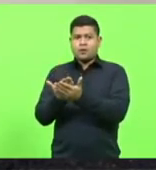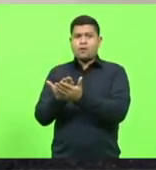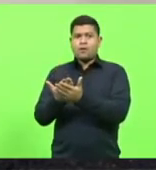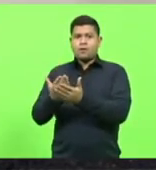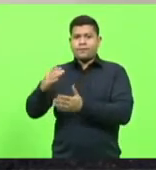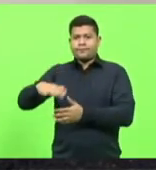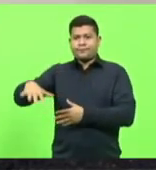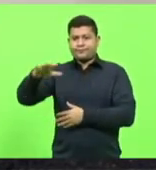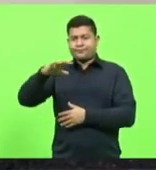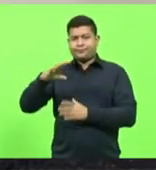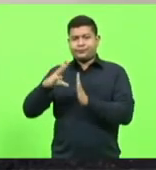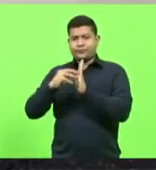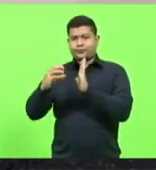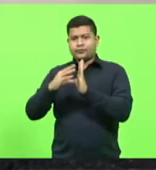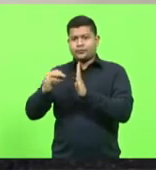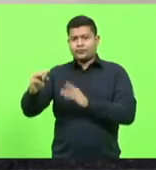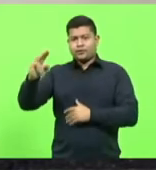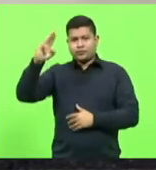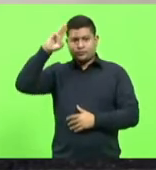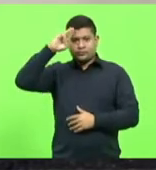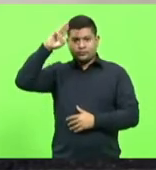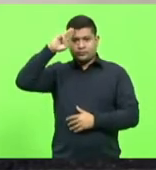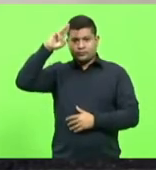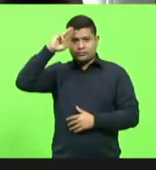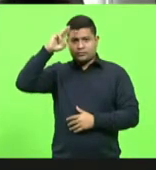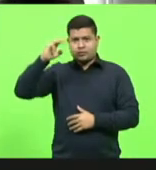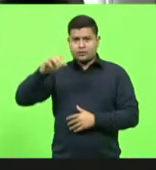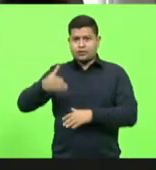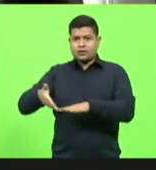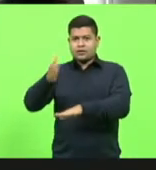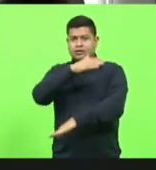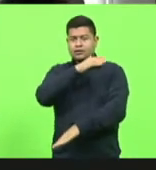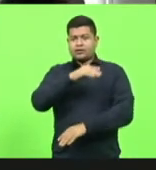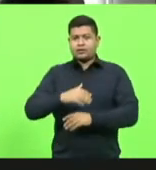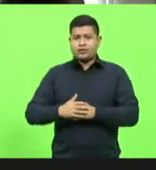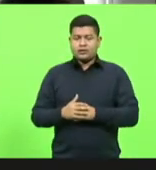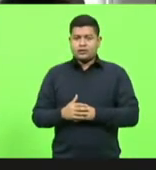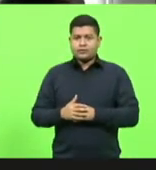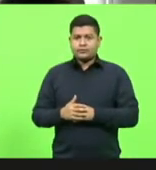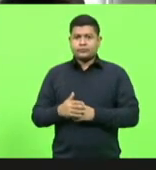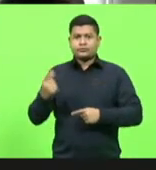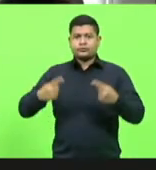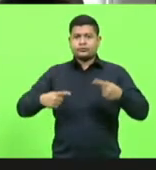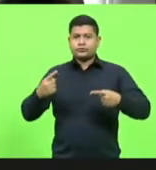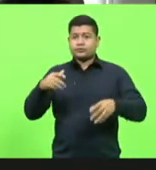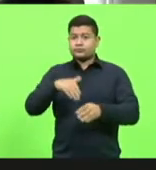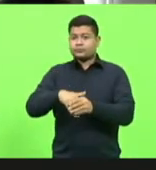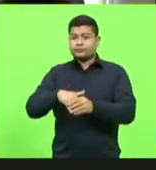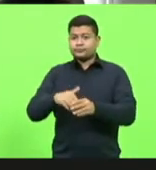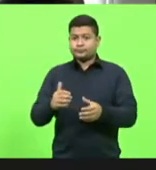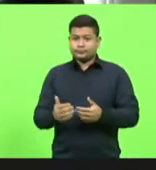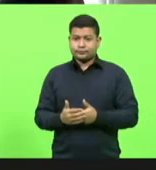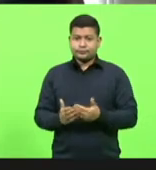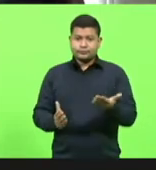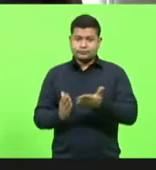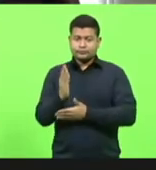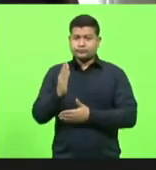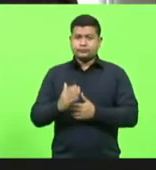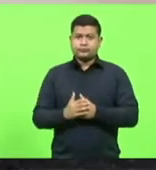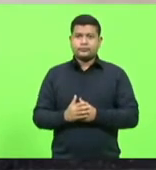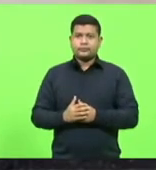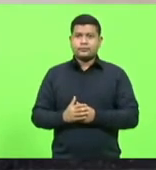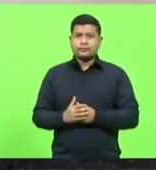Serra Catarinense. Em discussão. Em votação. Aprovado.